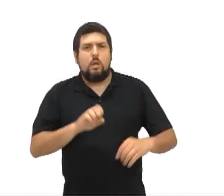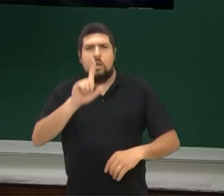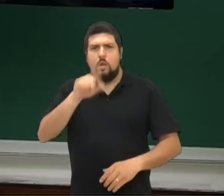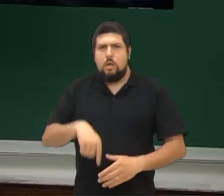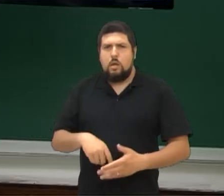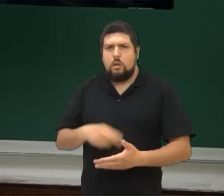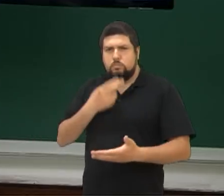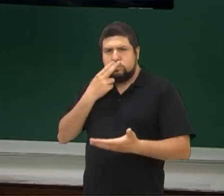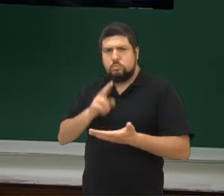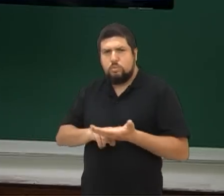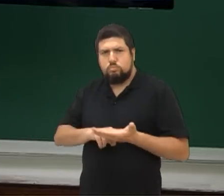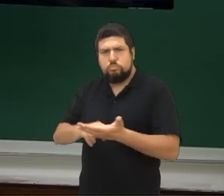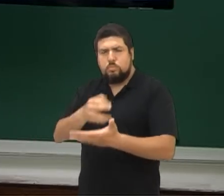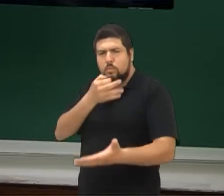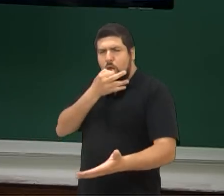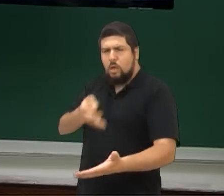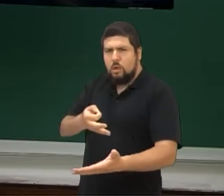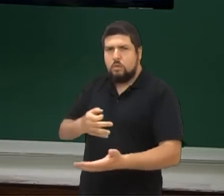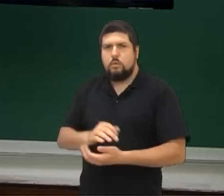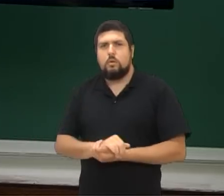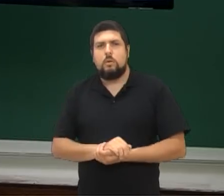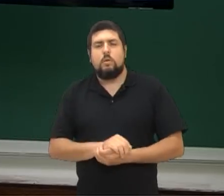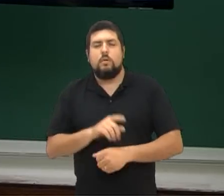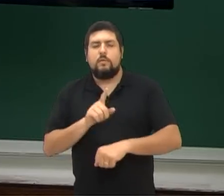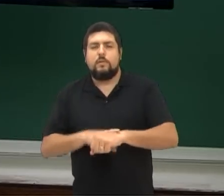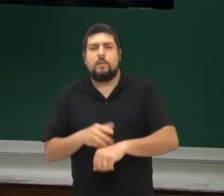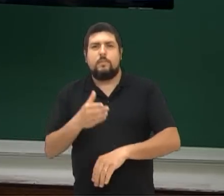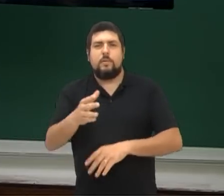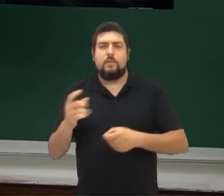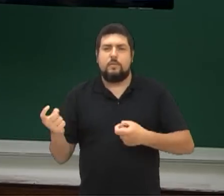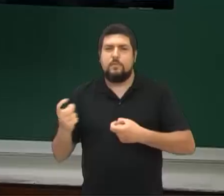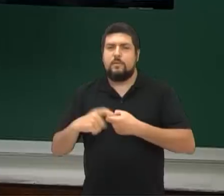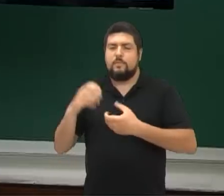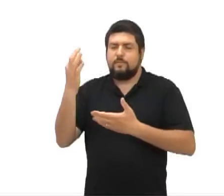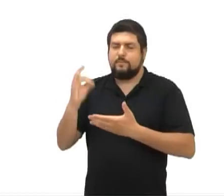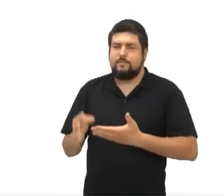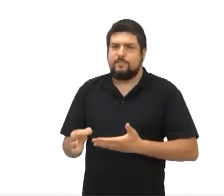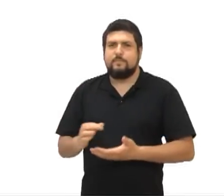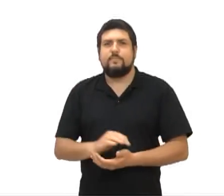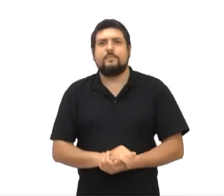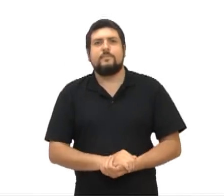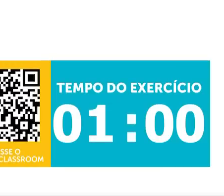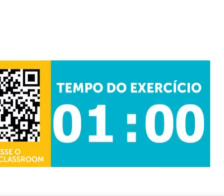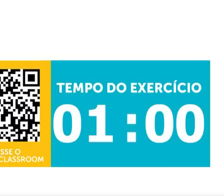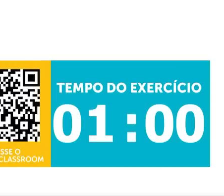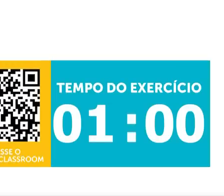repúdio? Tá? Eu dou um tempinho para você e a gente já volta para ver essa resposta. Vamos lá?